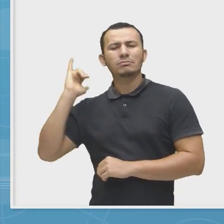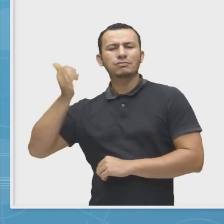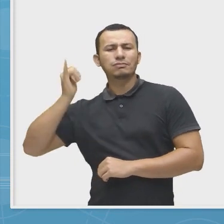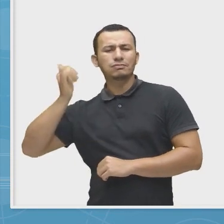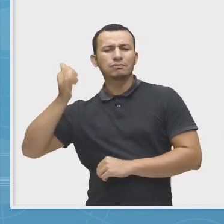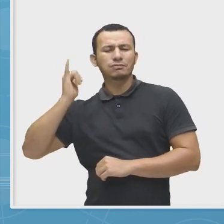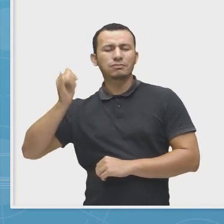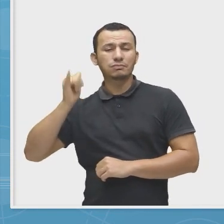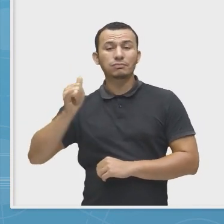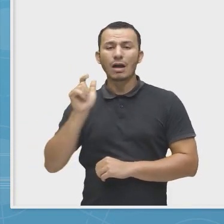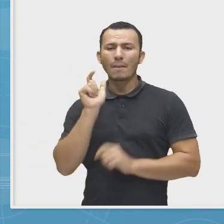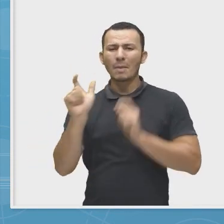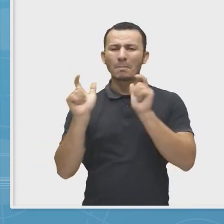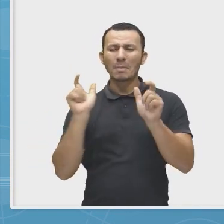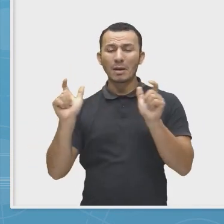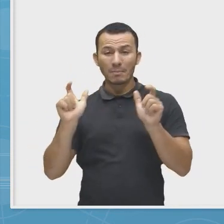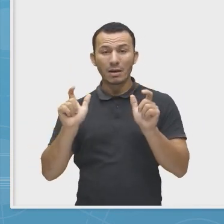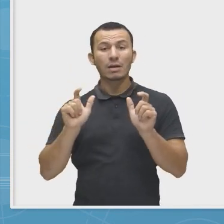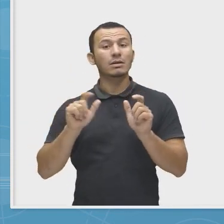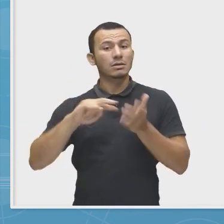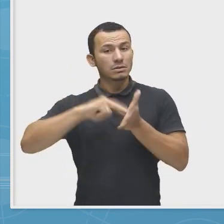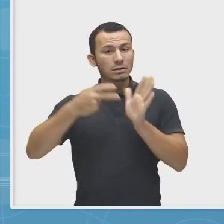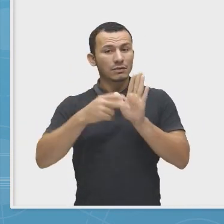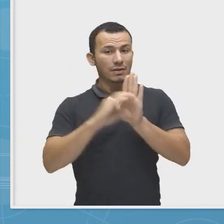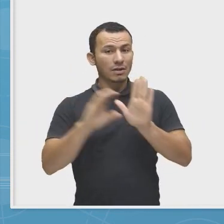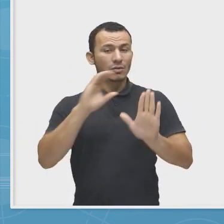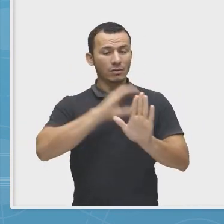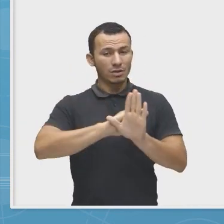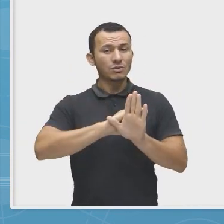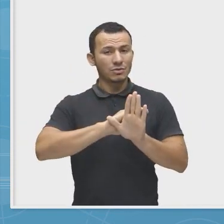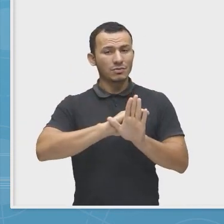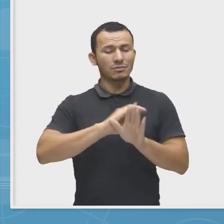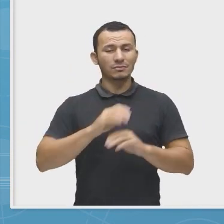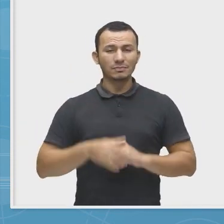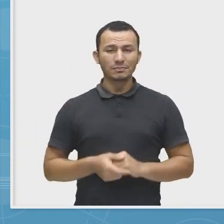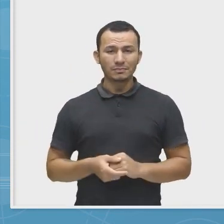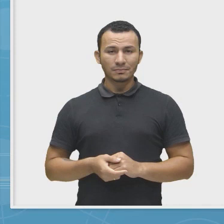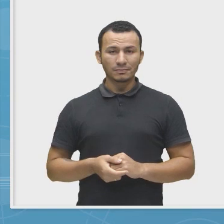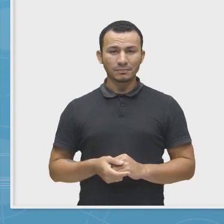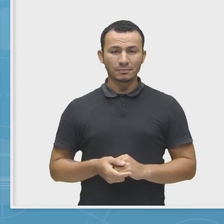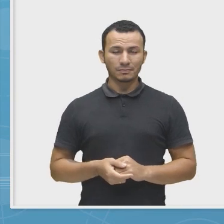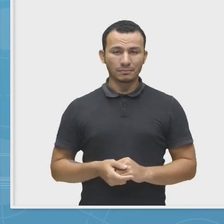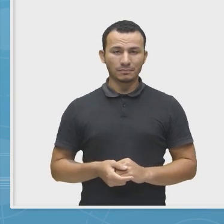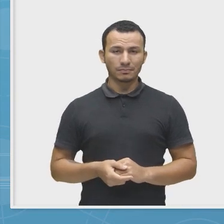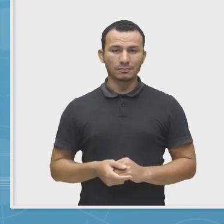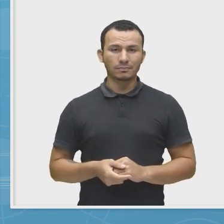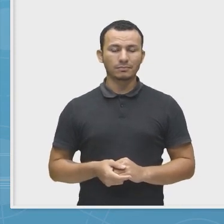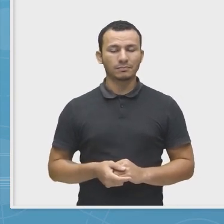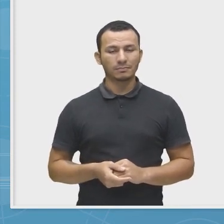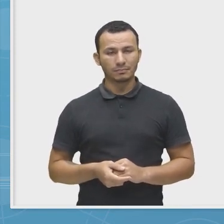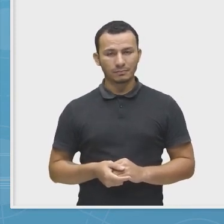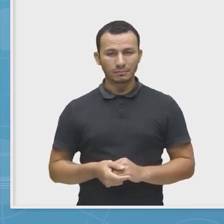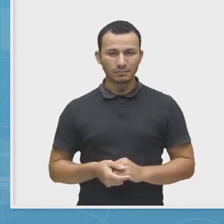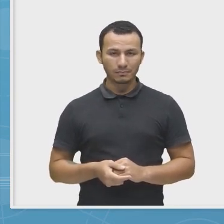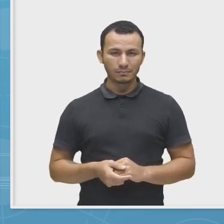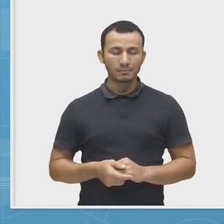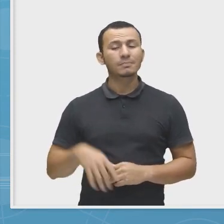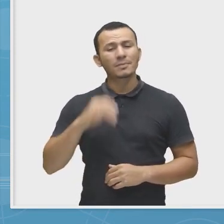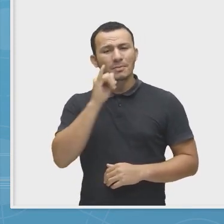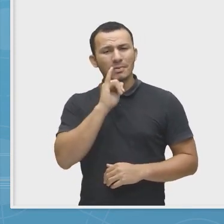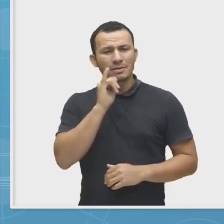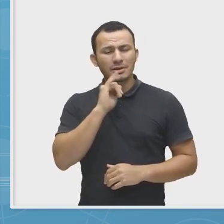usando as palavras, né, no sentido conotativo. Ok? E aí nós temos o exemplo de